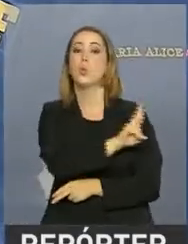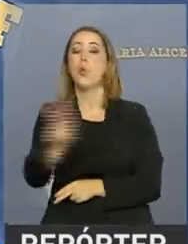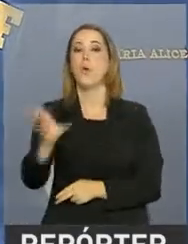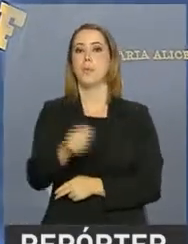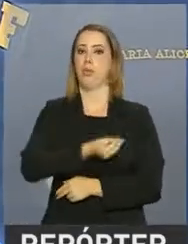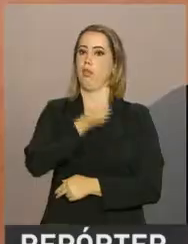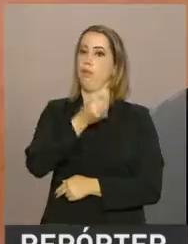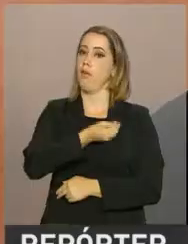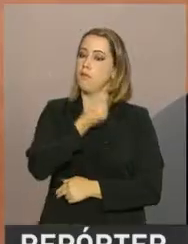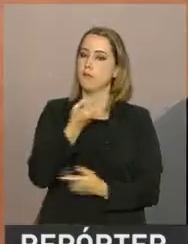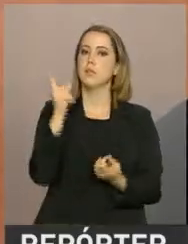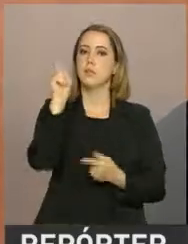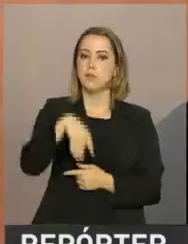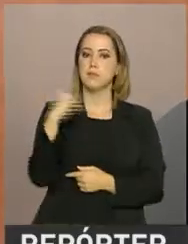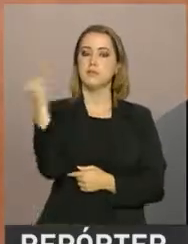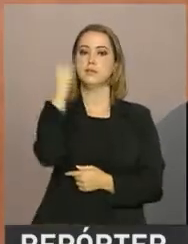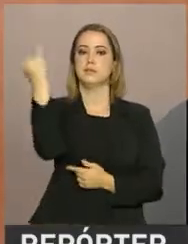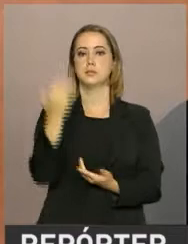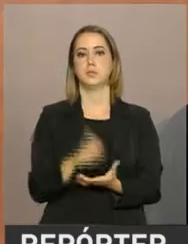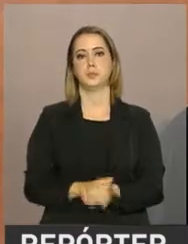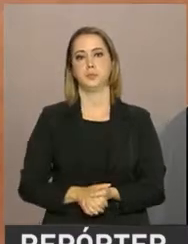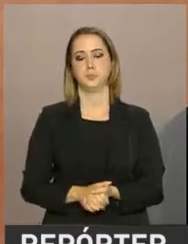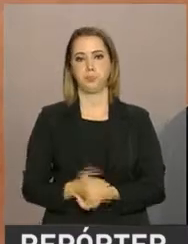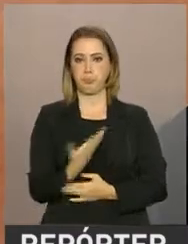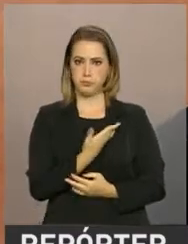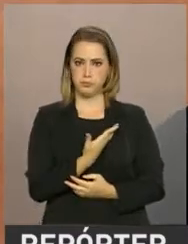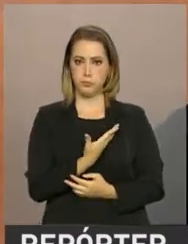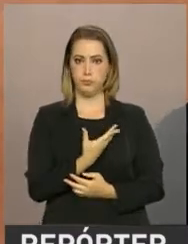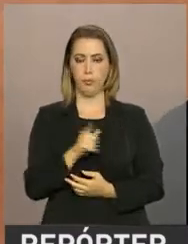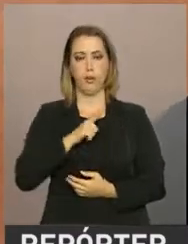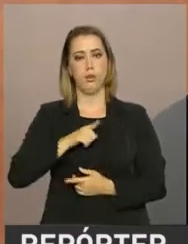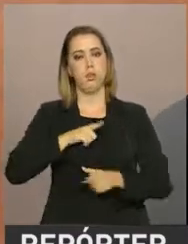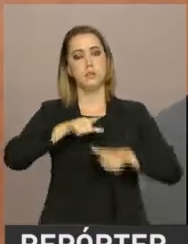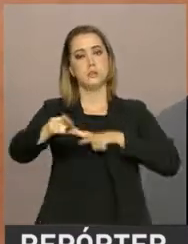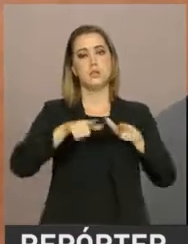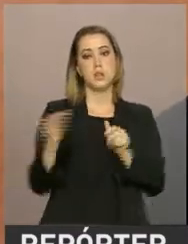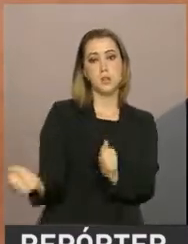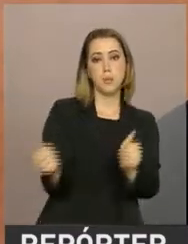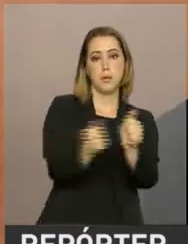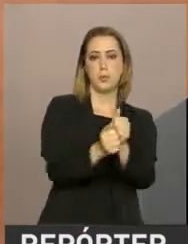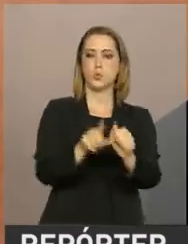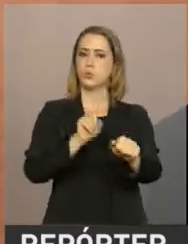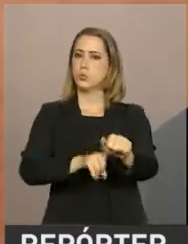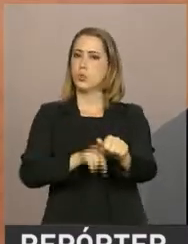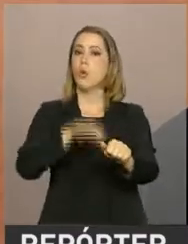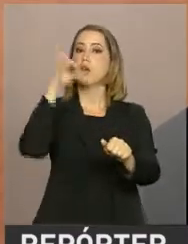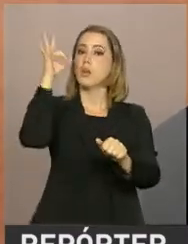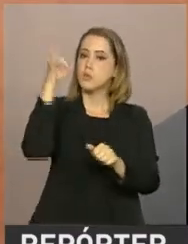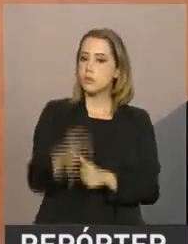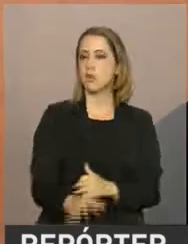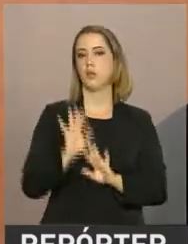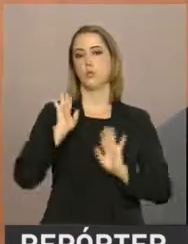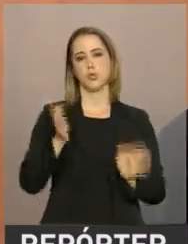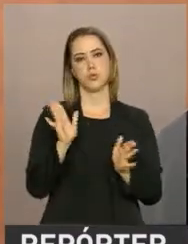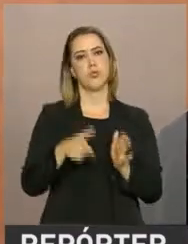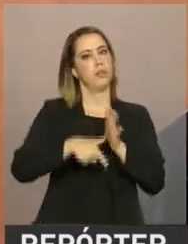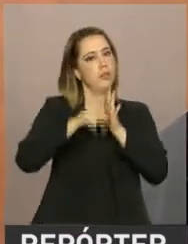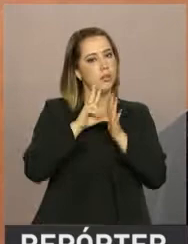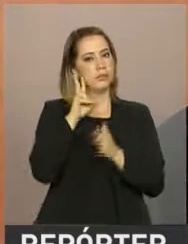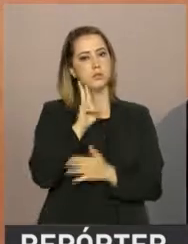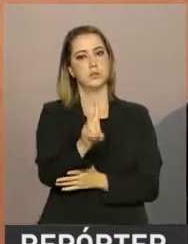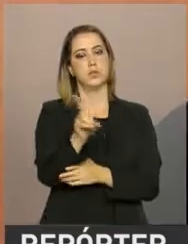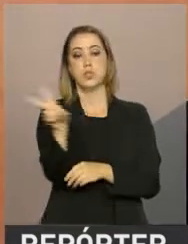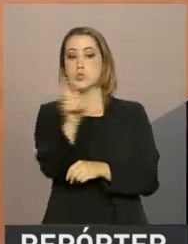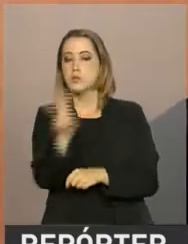uma coisa importantíssima. Estão previstas ações simultâneas e conjuntas em locais e horários pré-definidos de